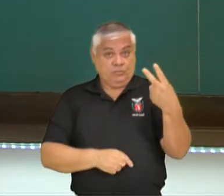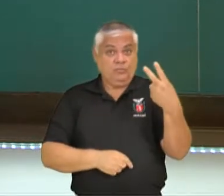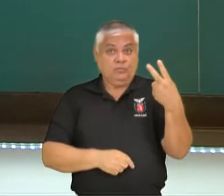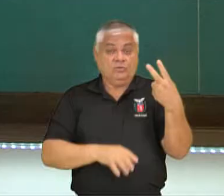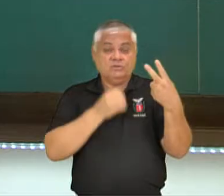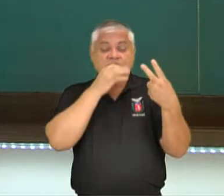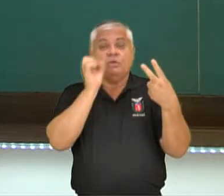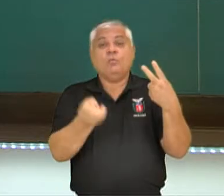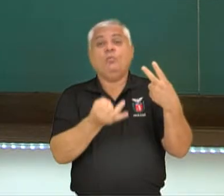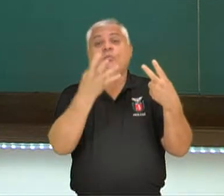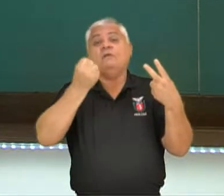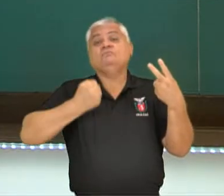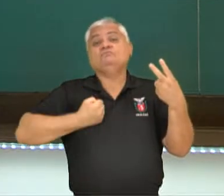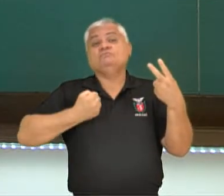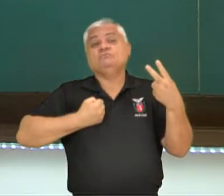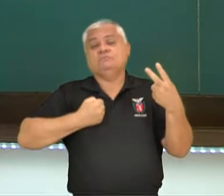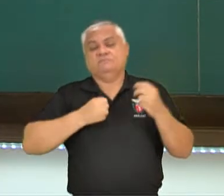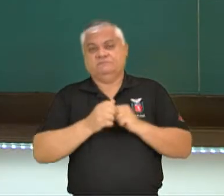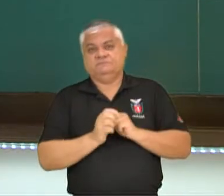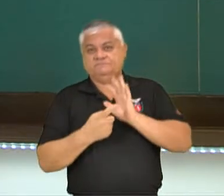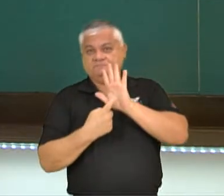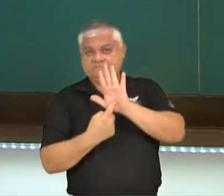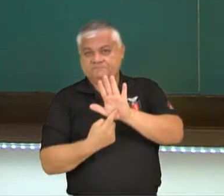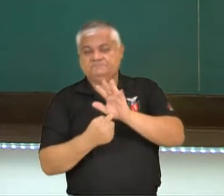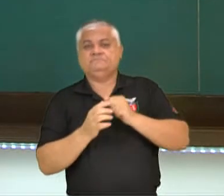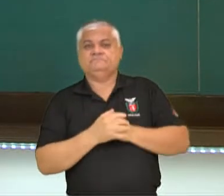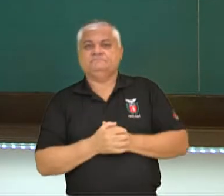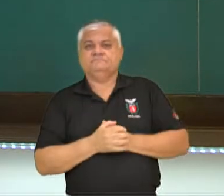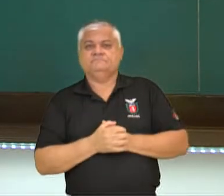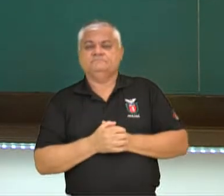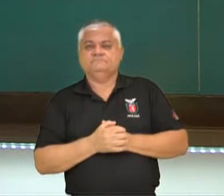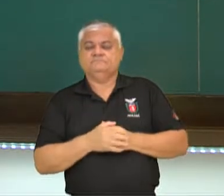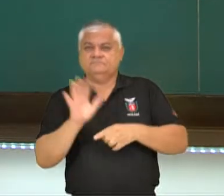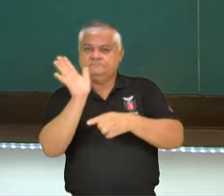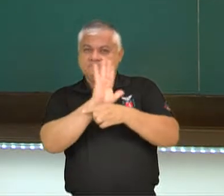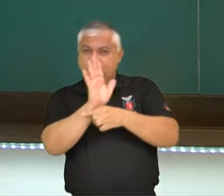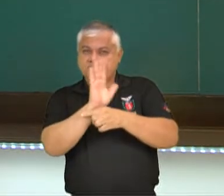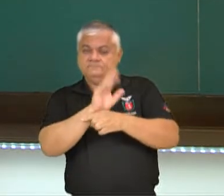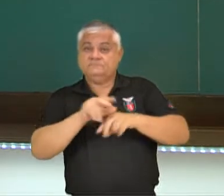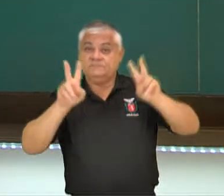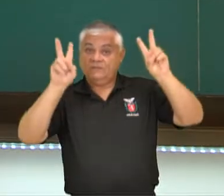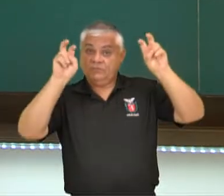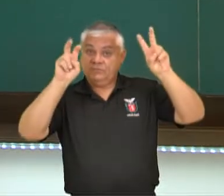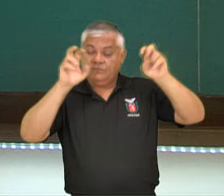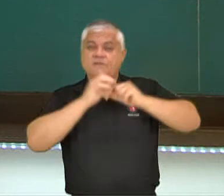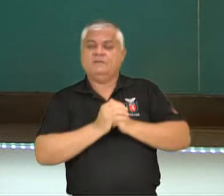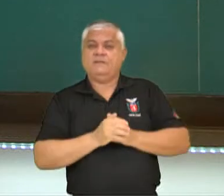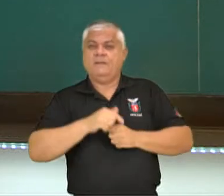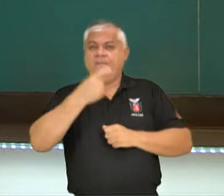heterozigotos dos alelos que foram apresentados. Nesse vídeo, falamos